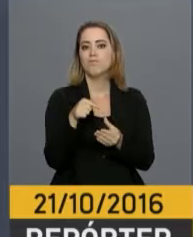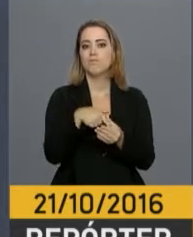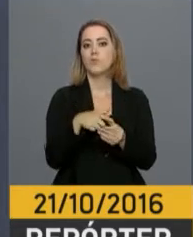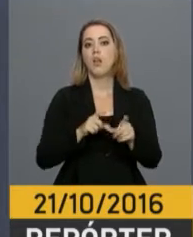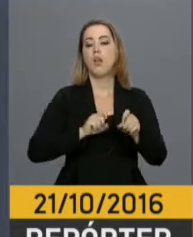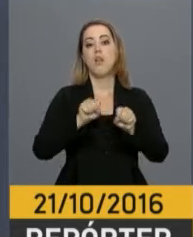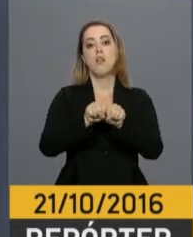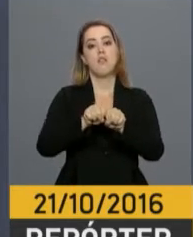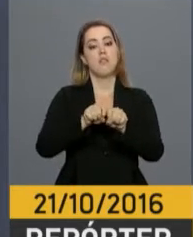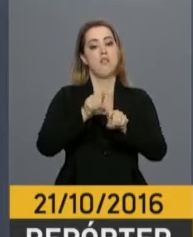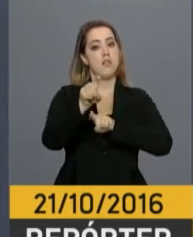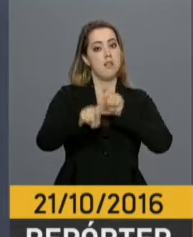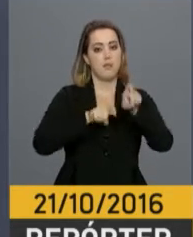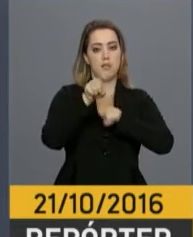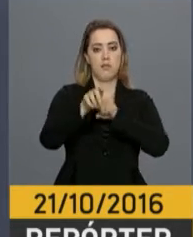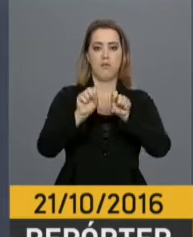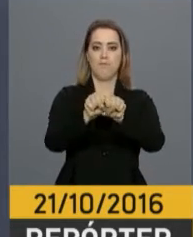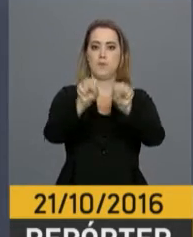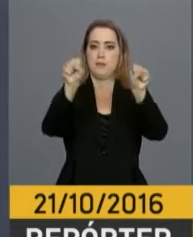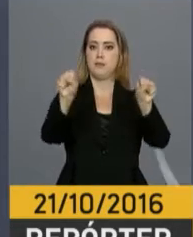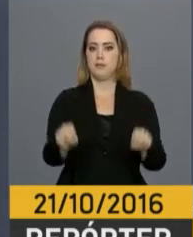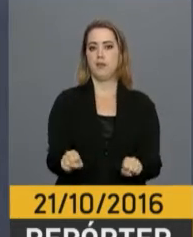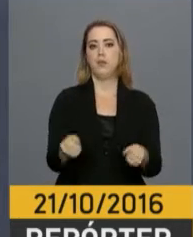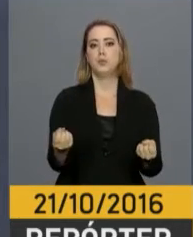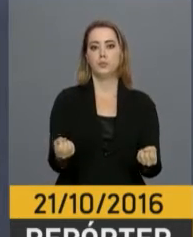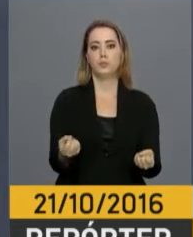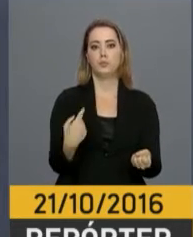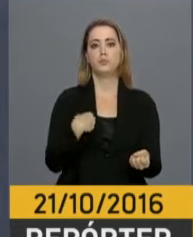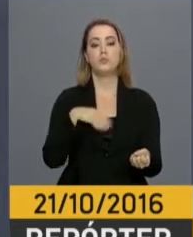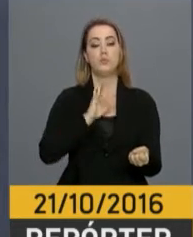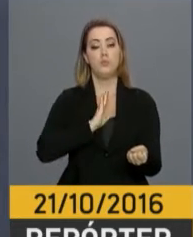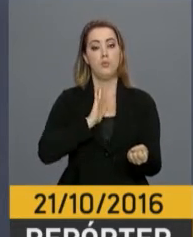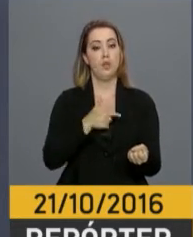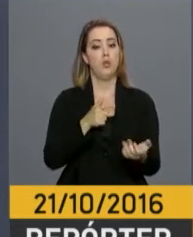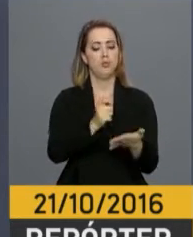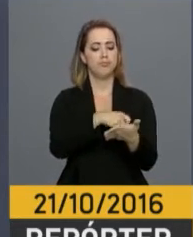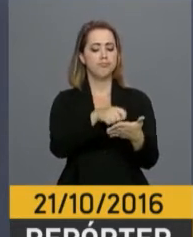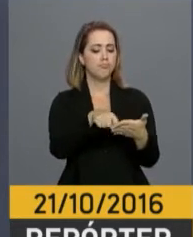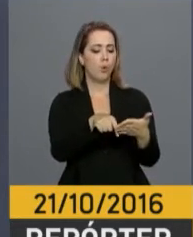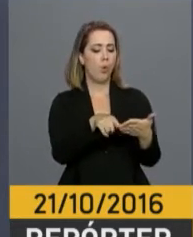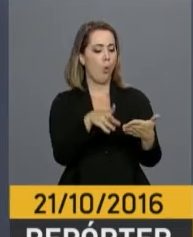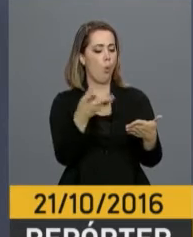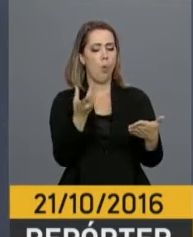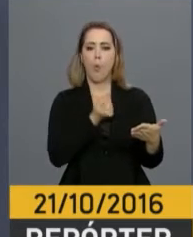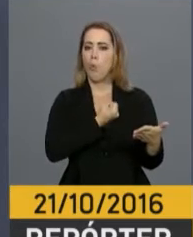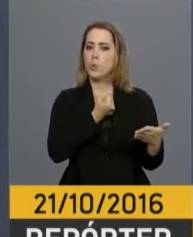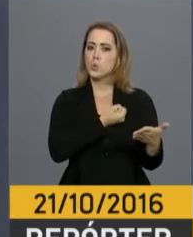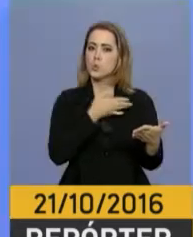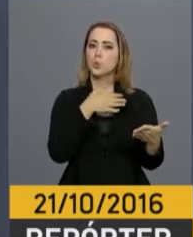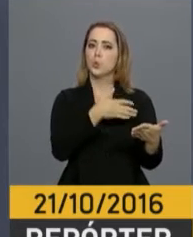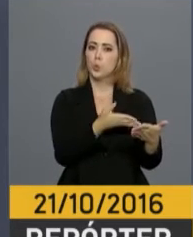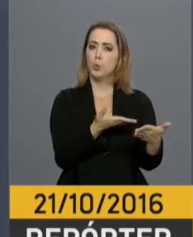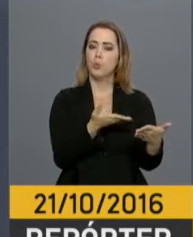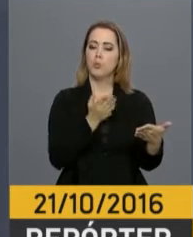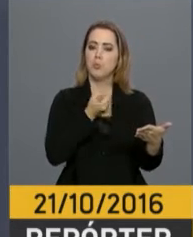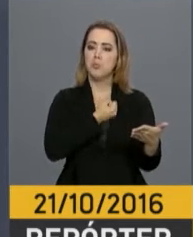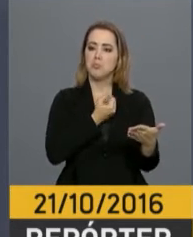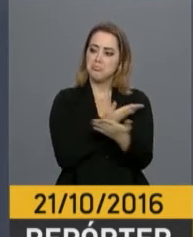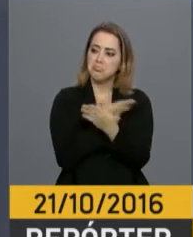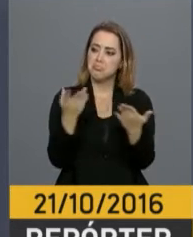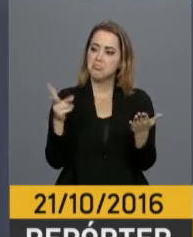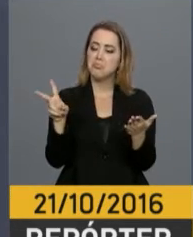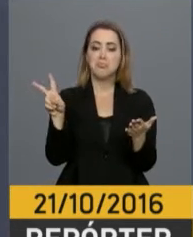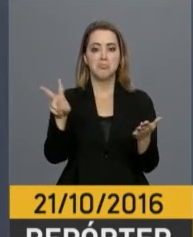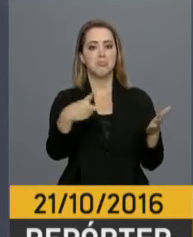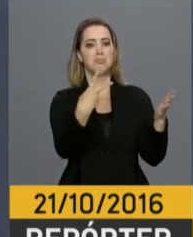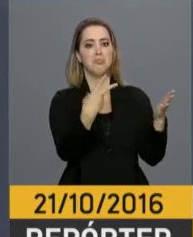forma eletrônica. Eu anotei uns dados aqui que me passaram. Vejam, senhores, as senhoras,